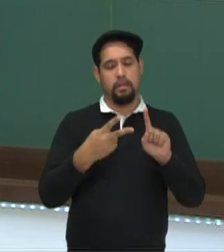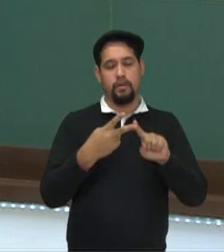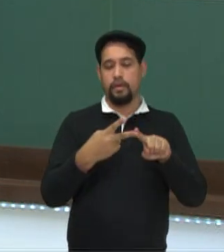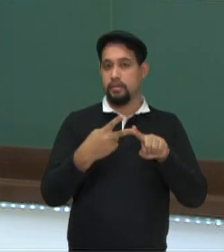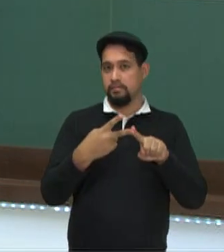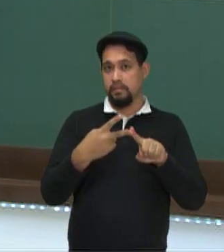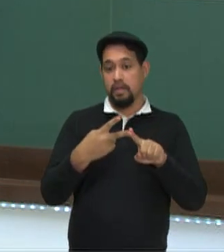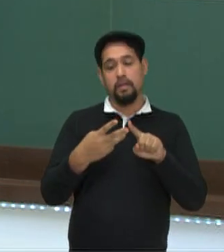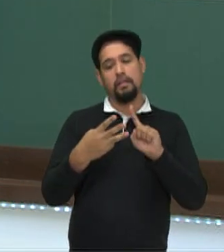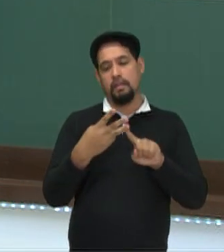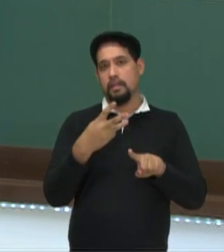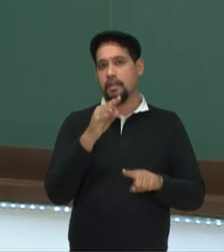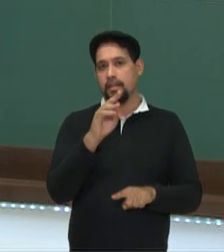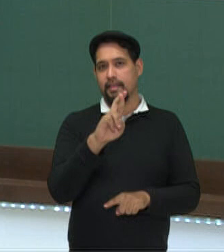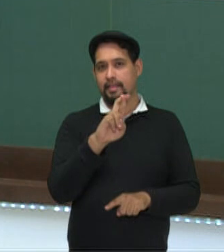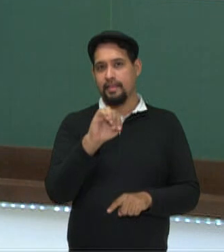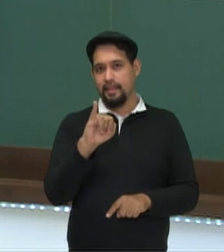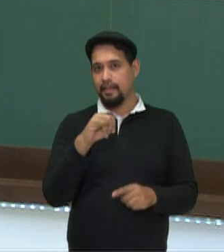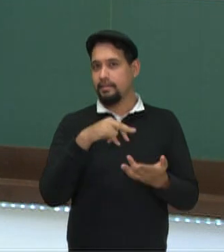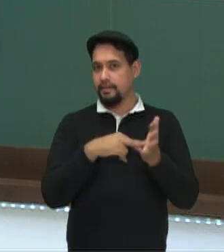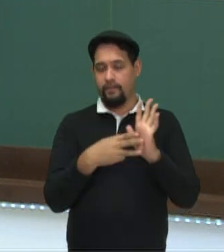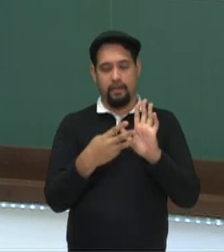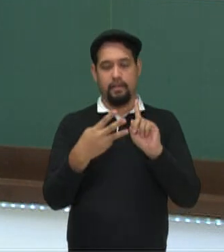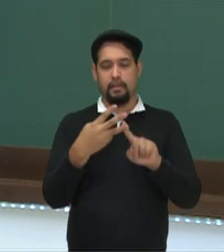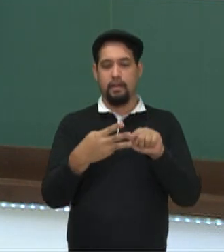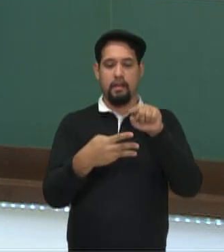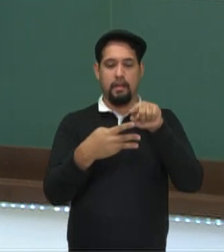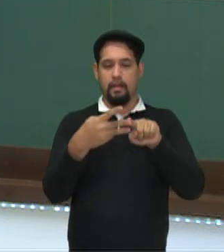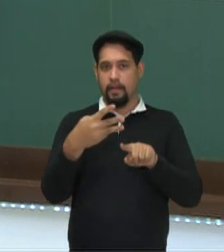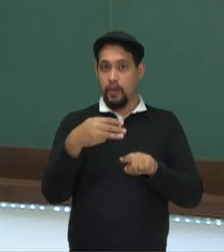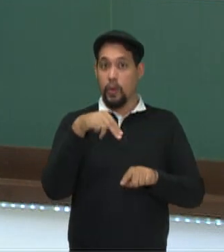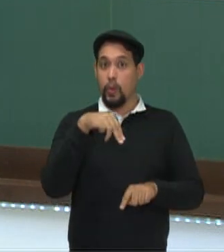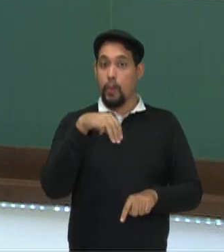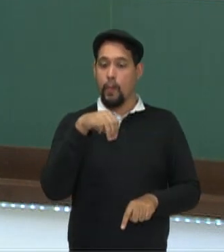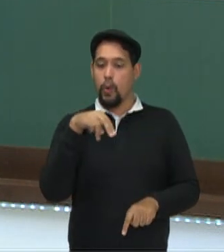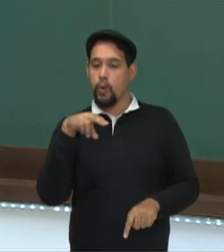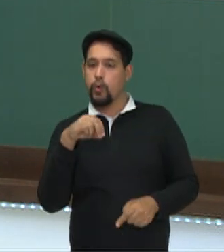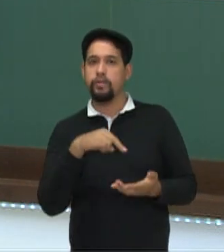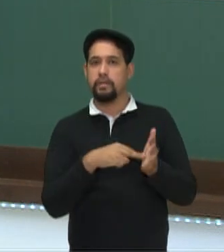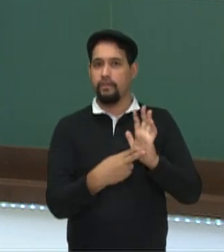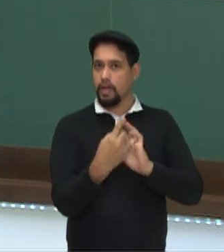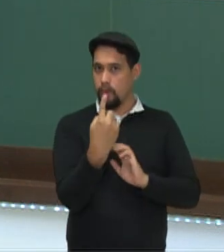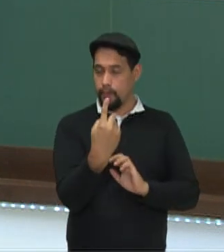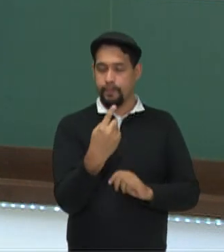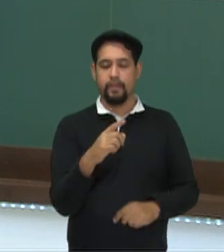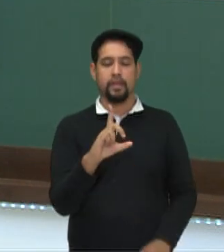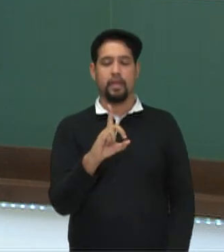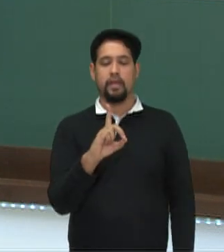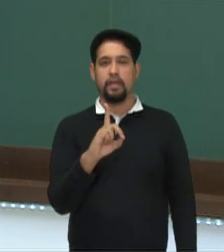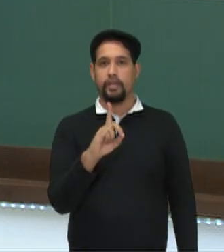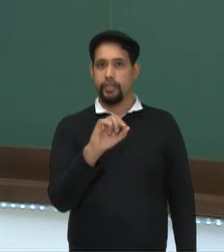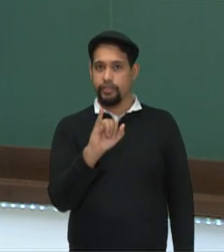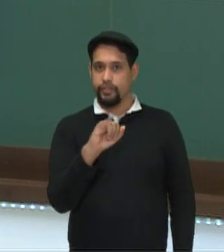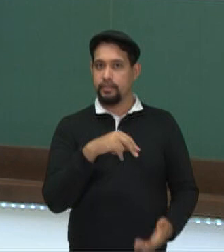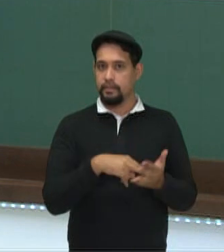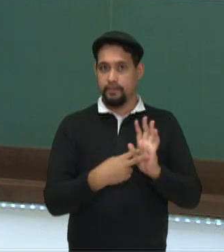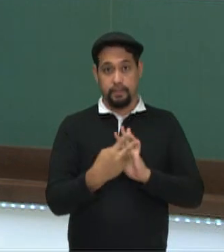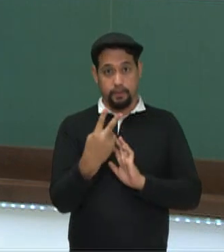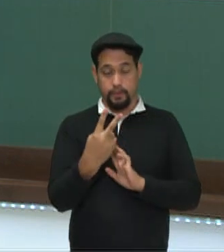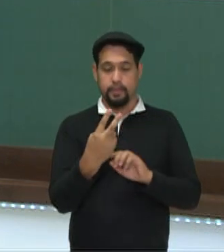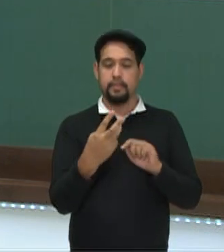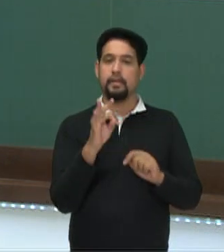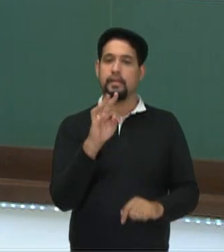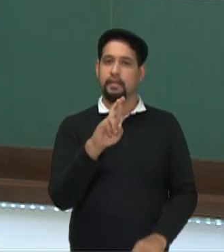tri, três. Sim, esses prefixos indicam quantidades. Mono é um, di é dois, tri é três, evidentemente. E